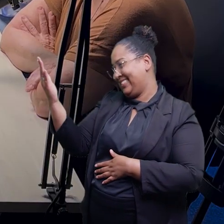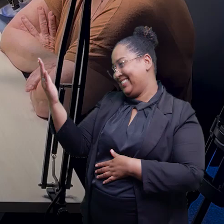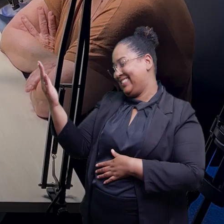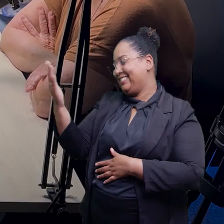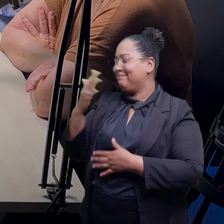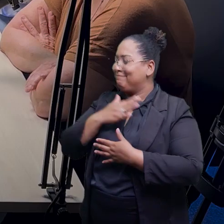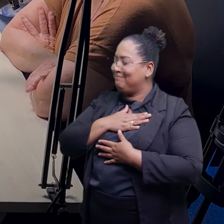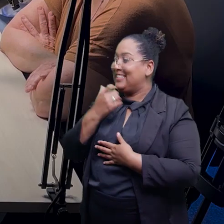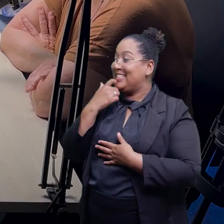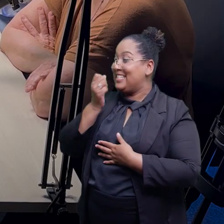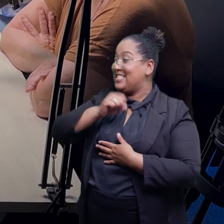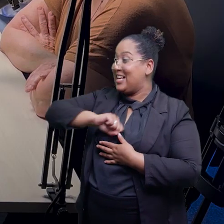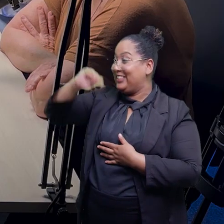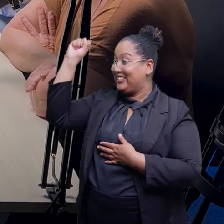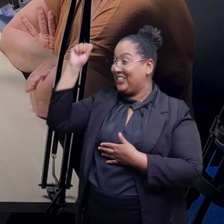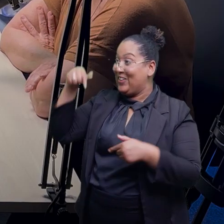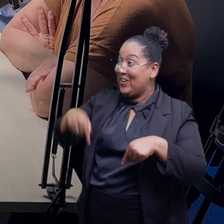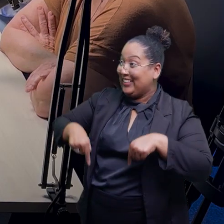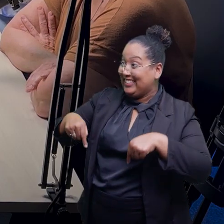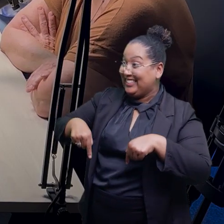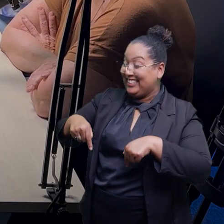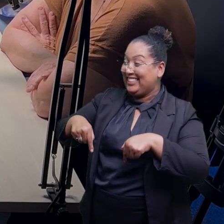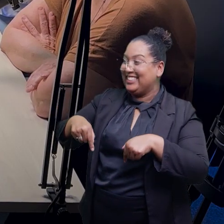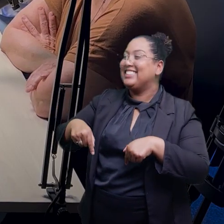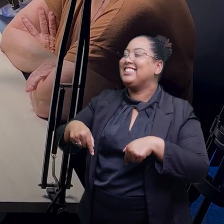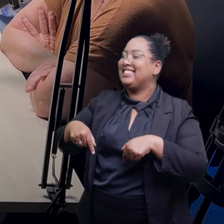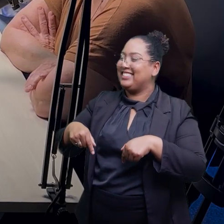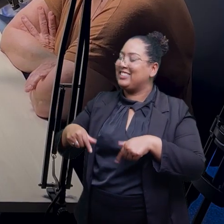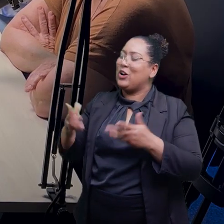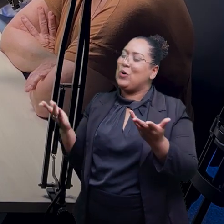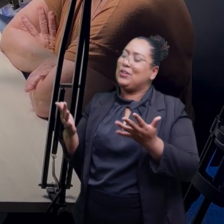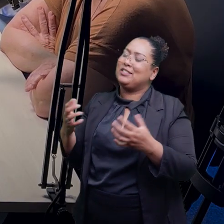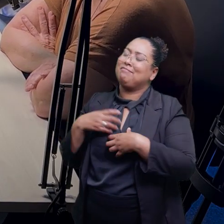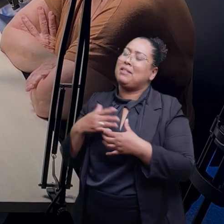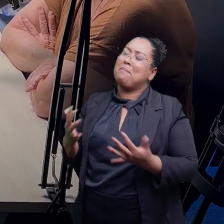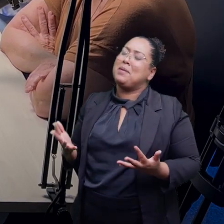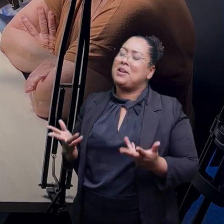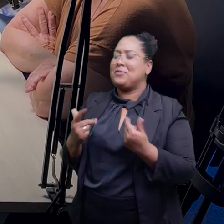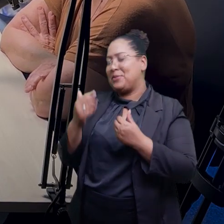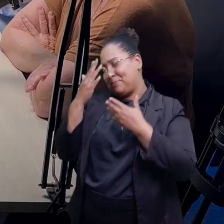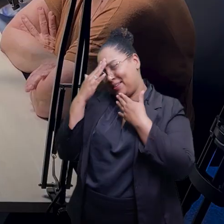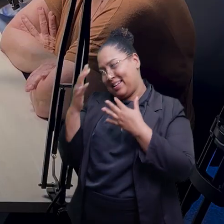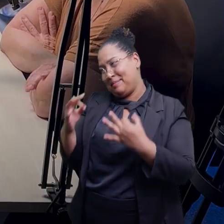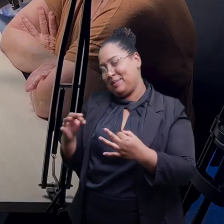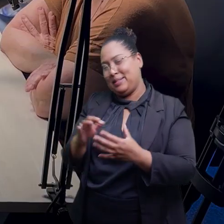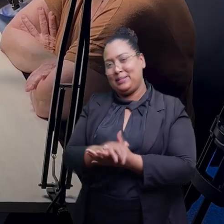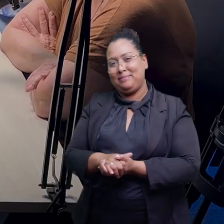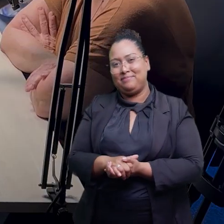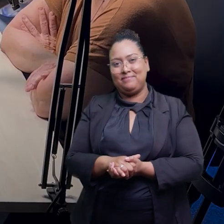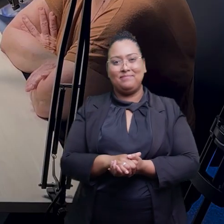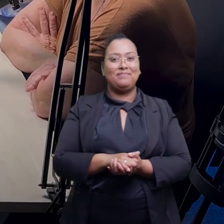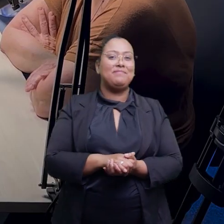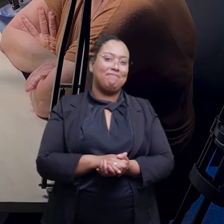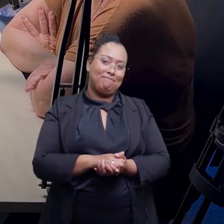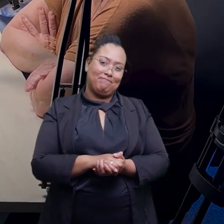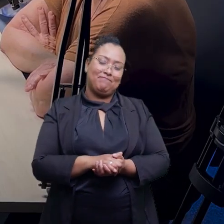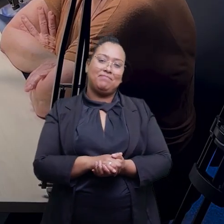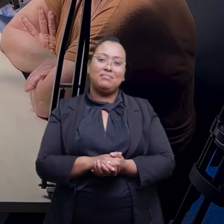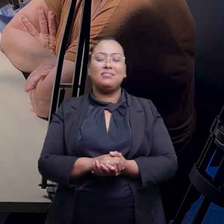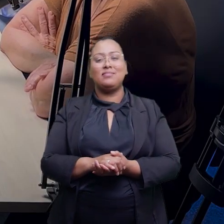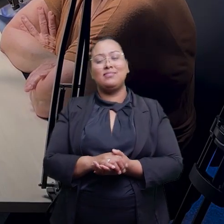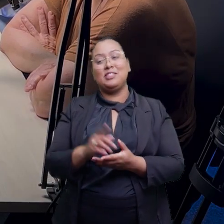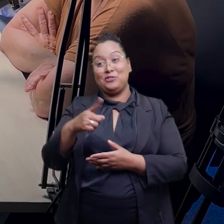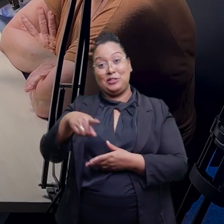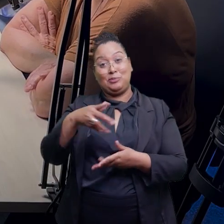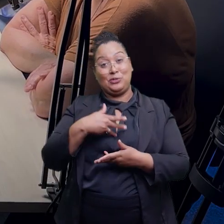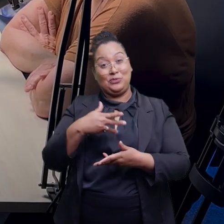só agradecer, sextou hoje de uma forma maravilhosa, muito obrigada mesmo. Eu quero agradecer o